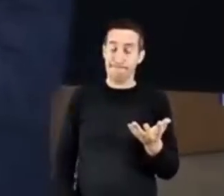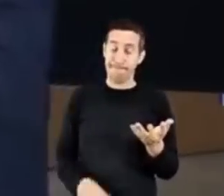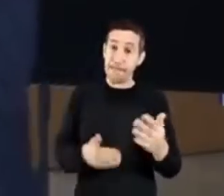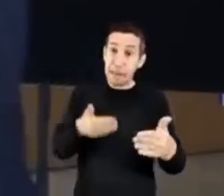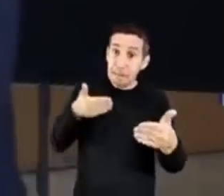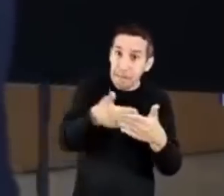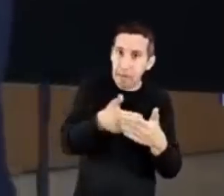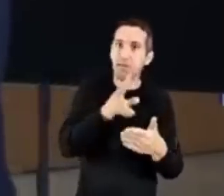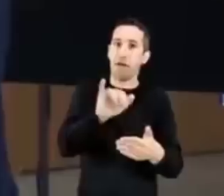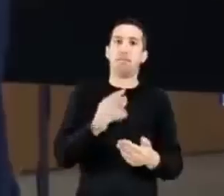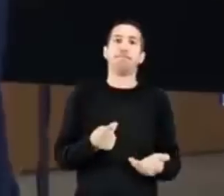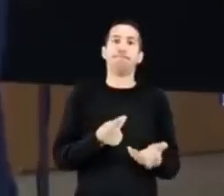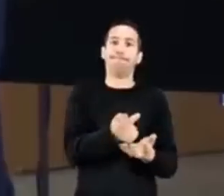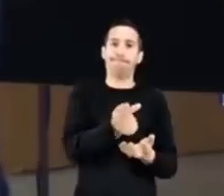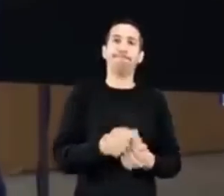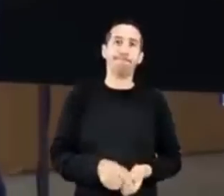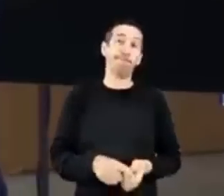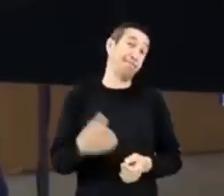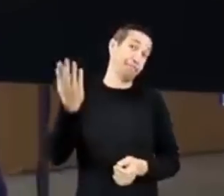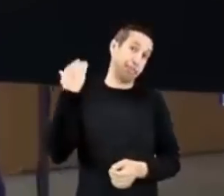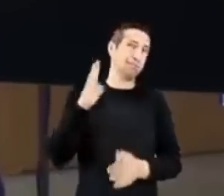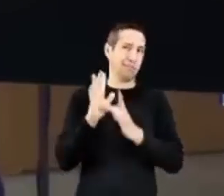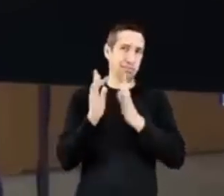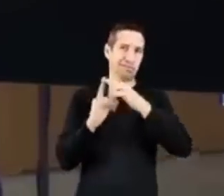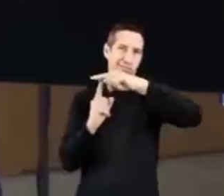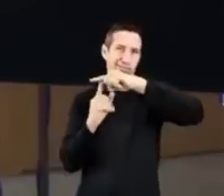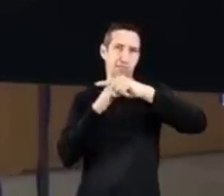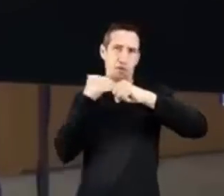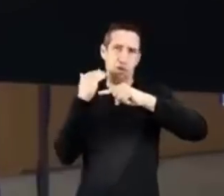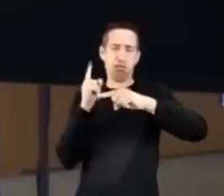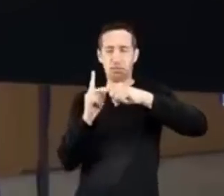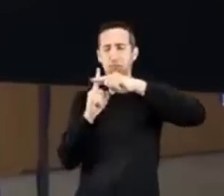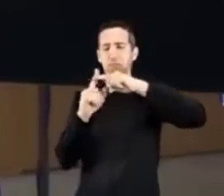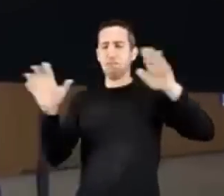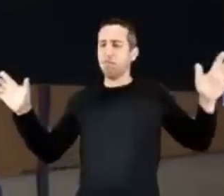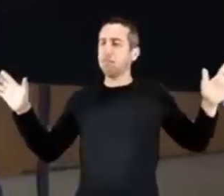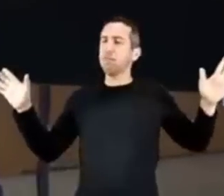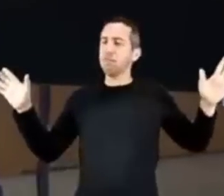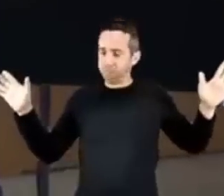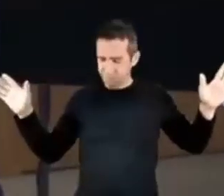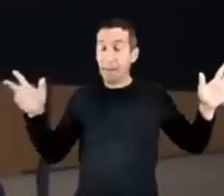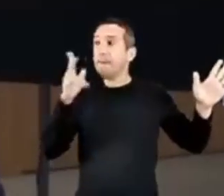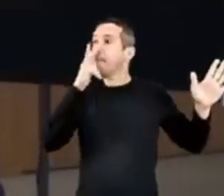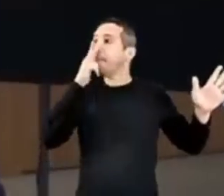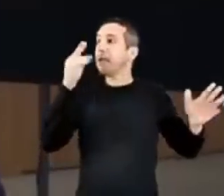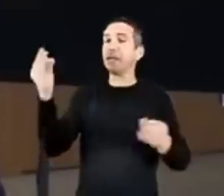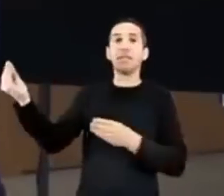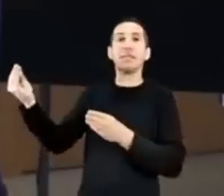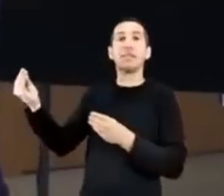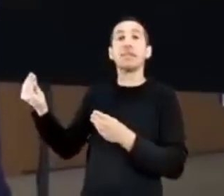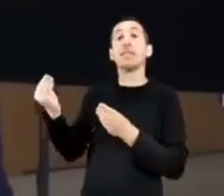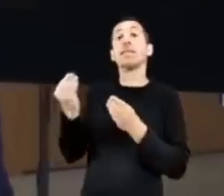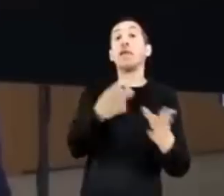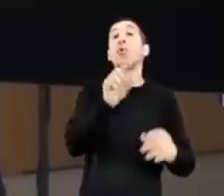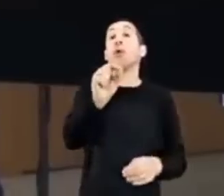quando Jesus morreu na cruz Jesus trouxe a vacina contra o pior vírus